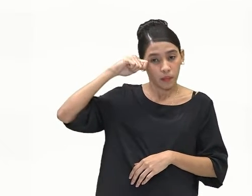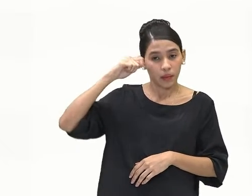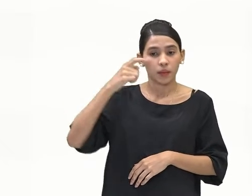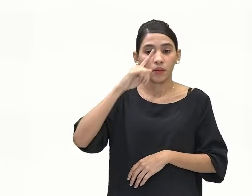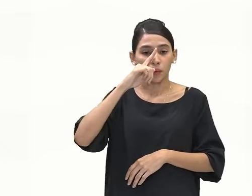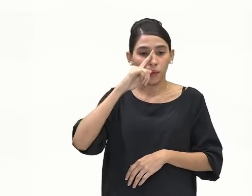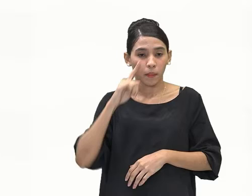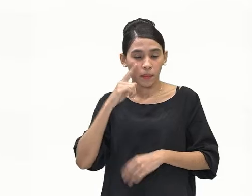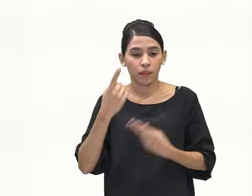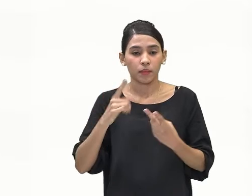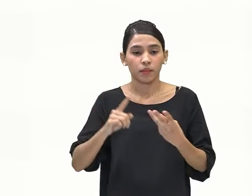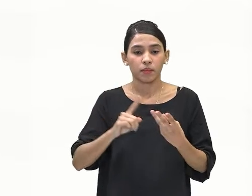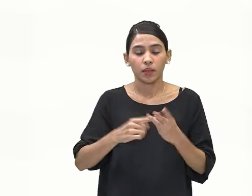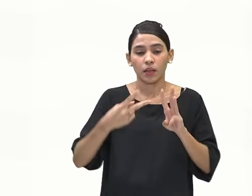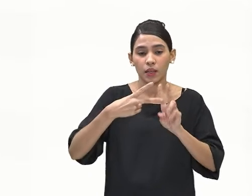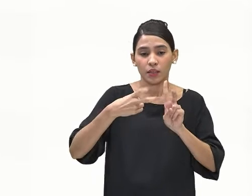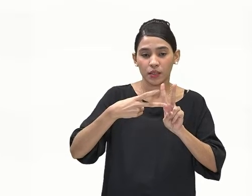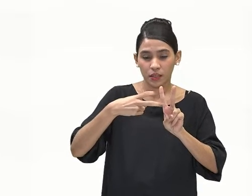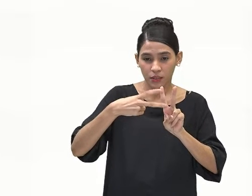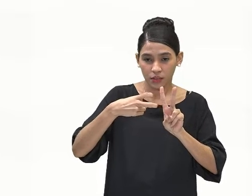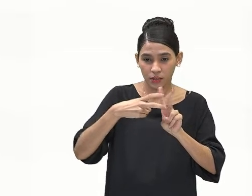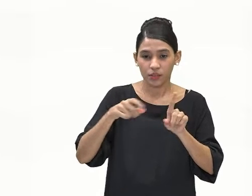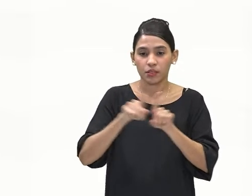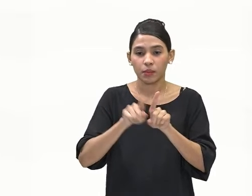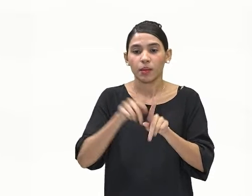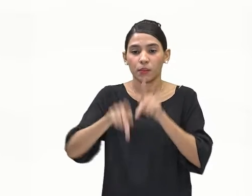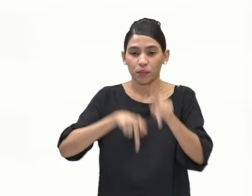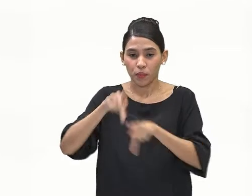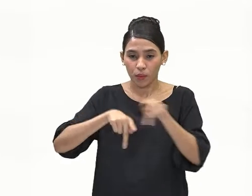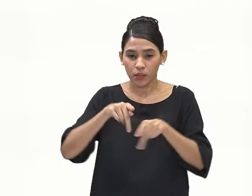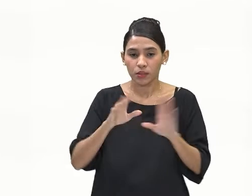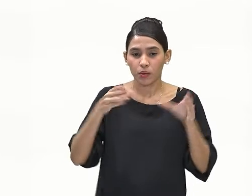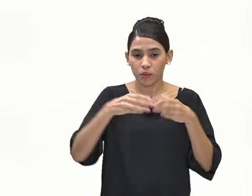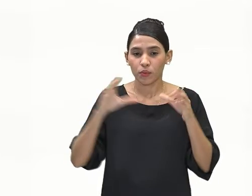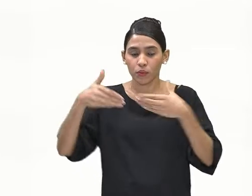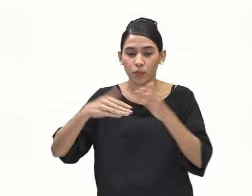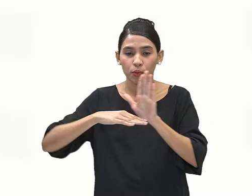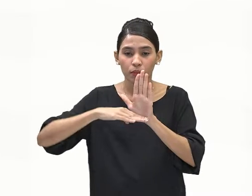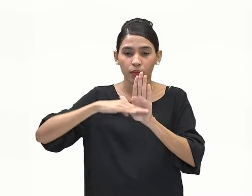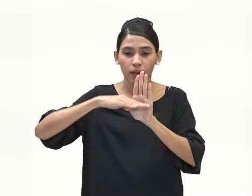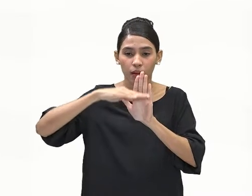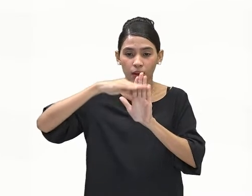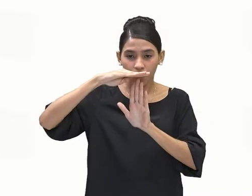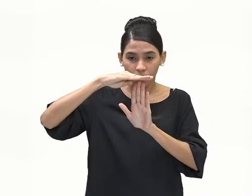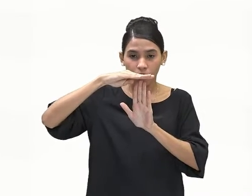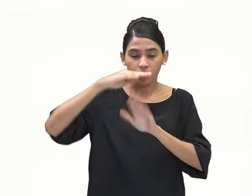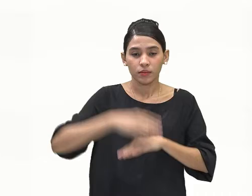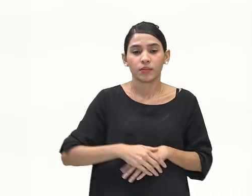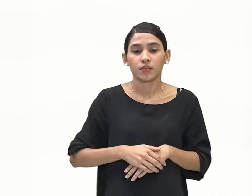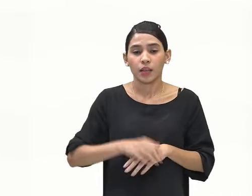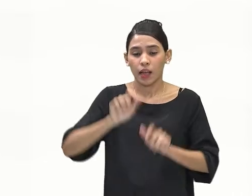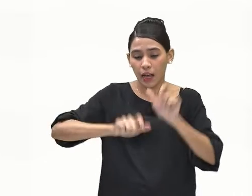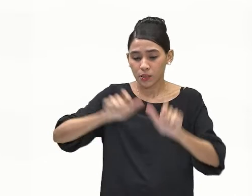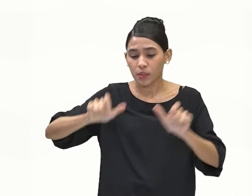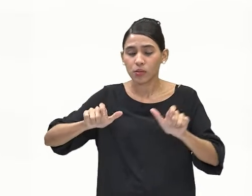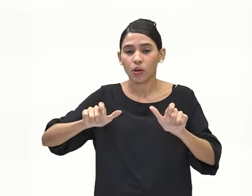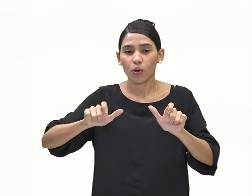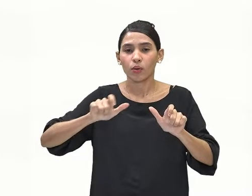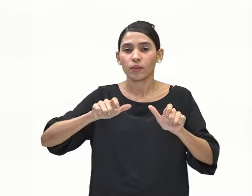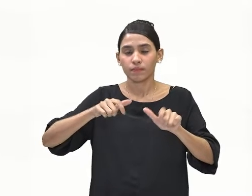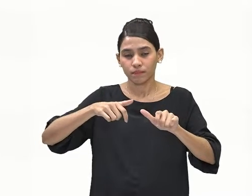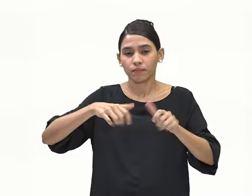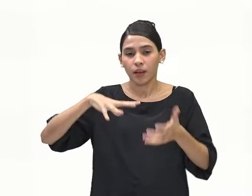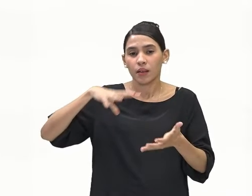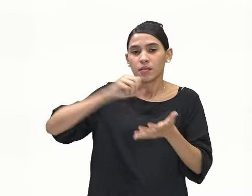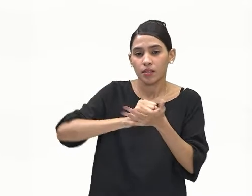os indígenas também foram populações, grupos que subiram. As pessoas começaram a se declarar mais